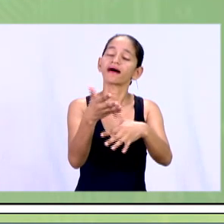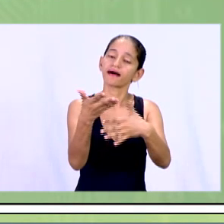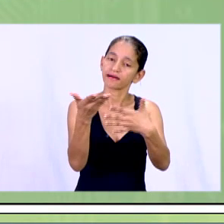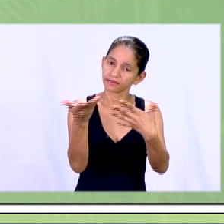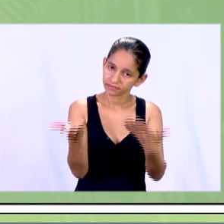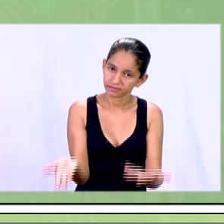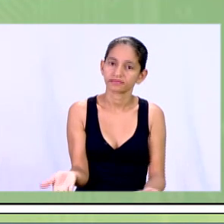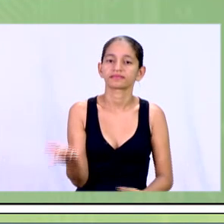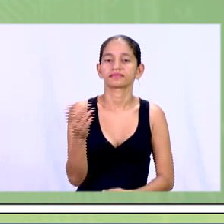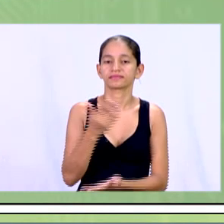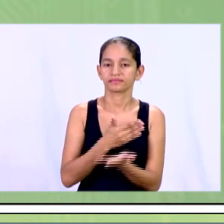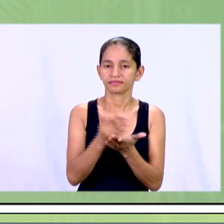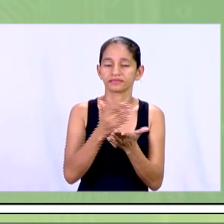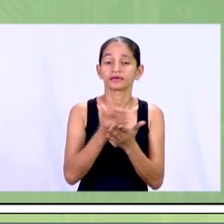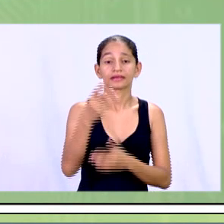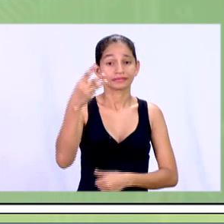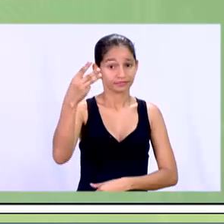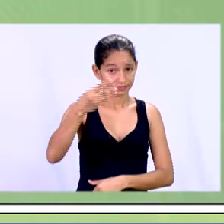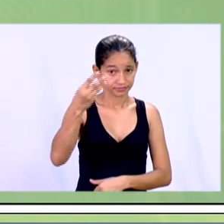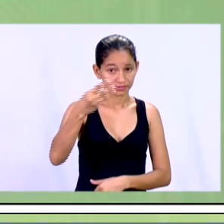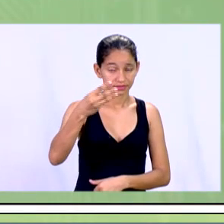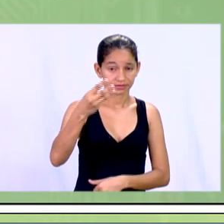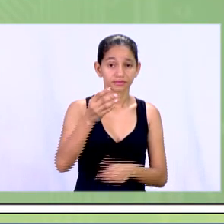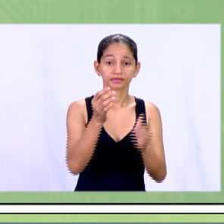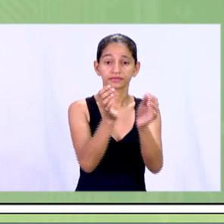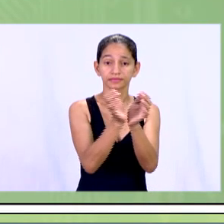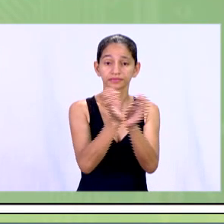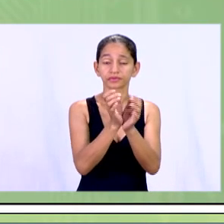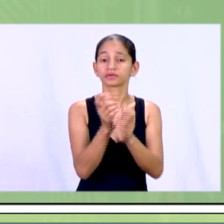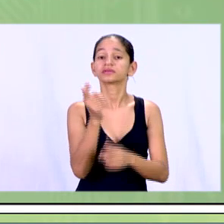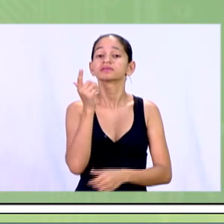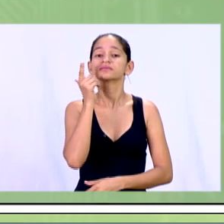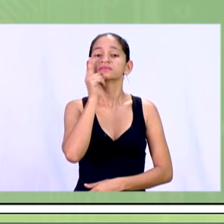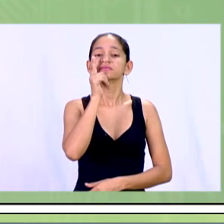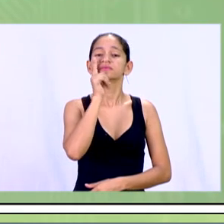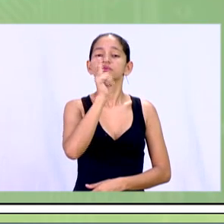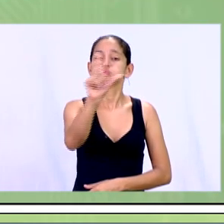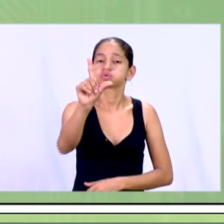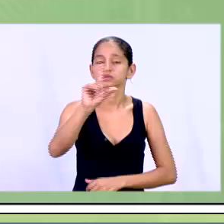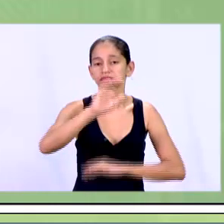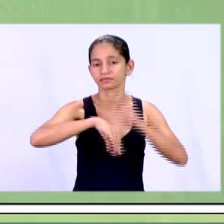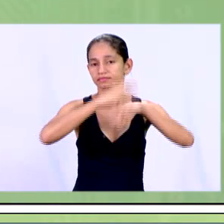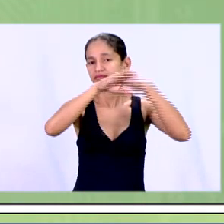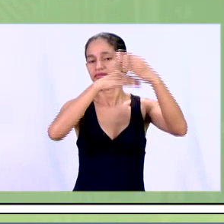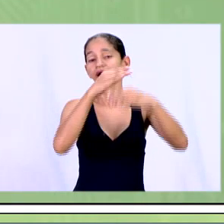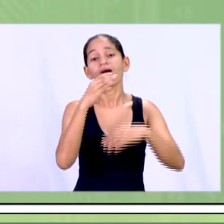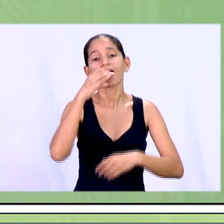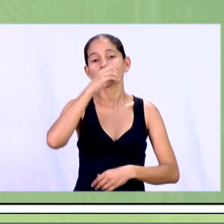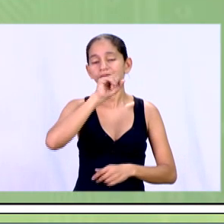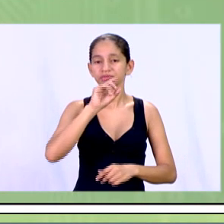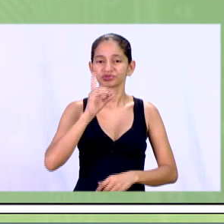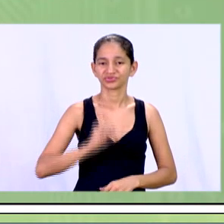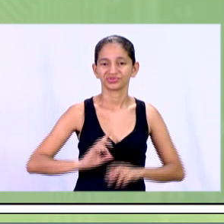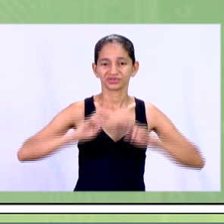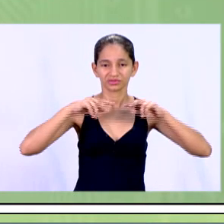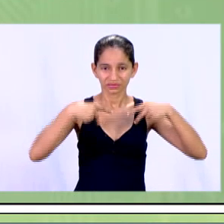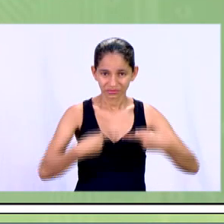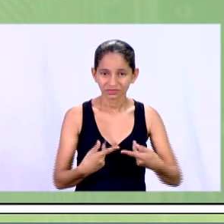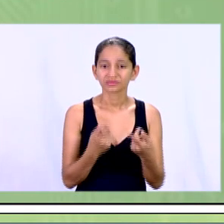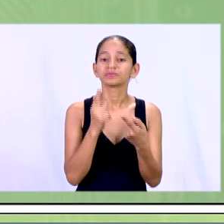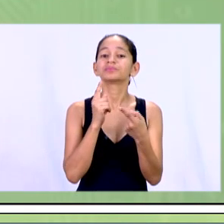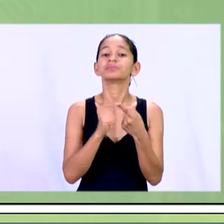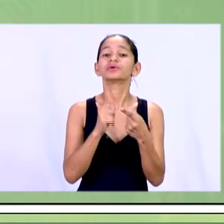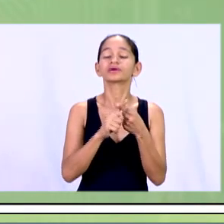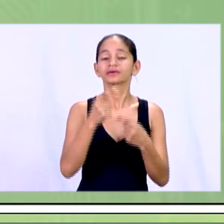Na terceira geração, houve um avanço muito grande em relação aos direitos humanos, porque